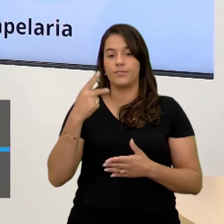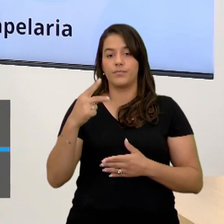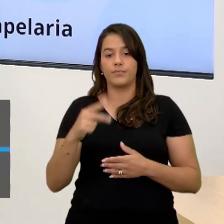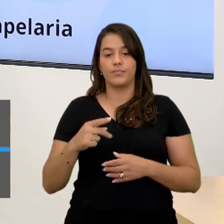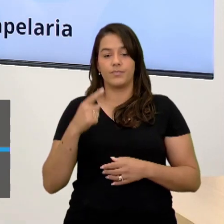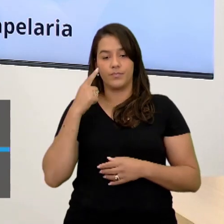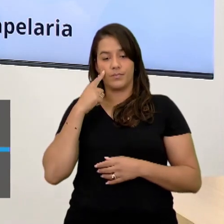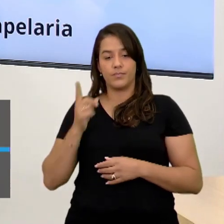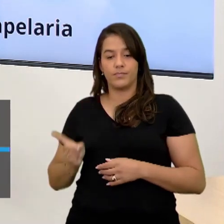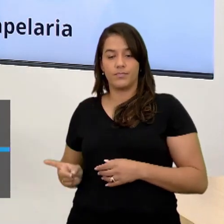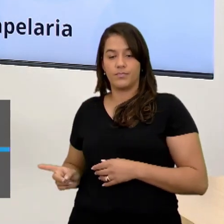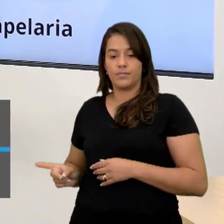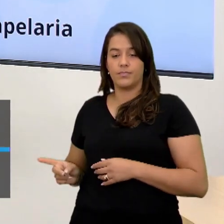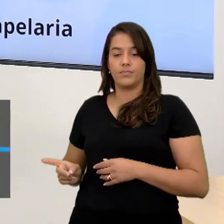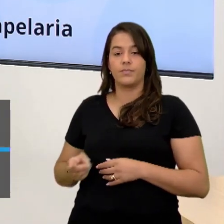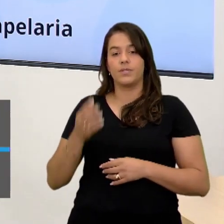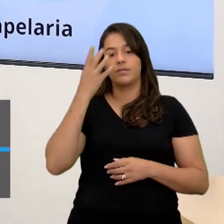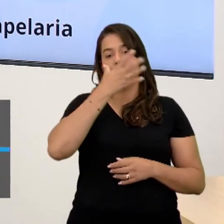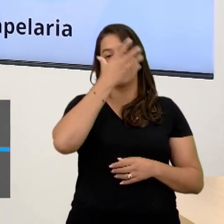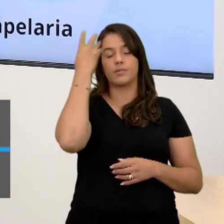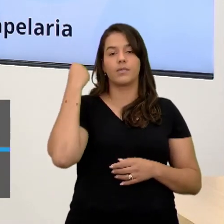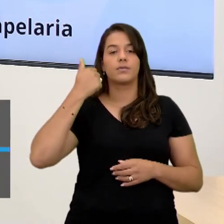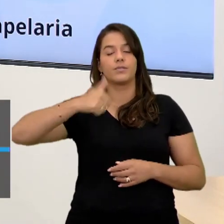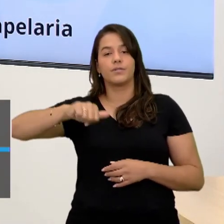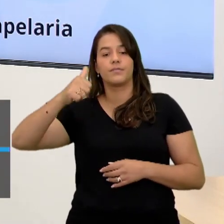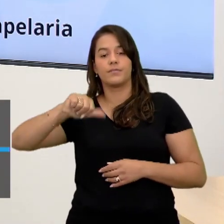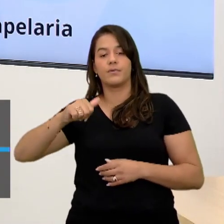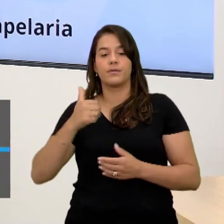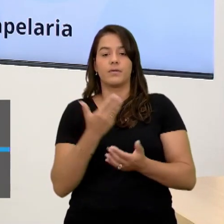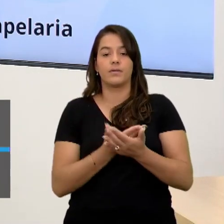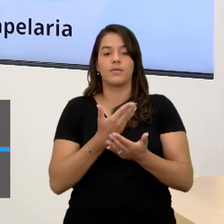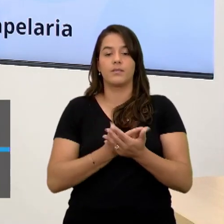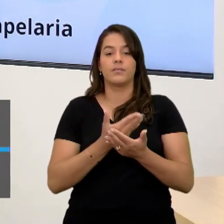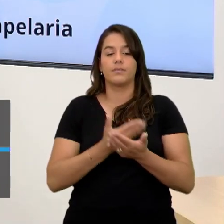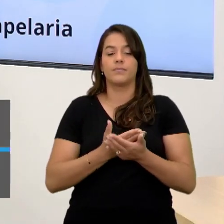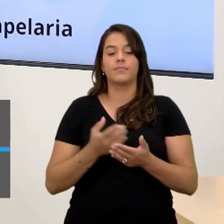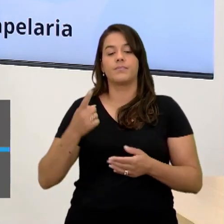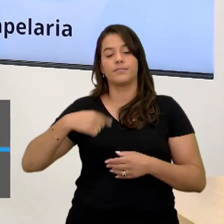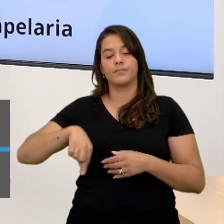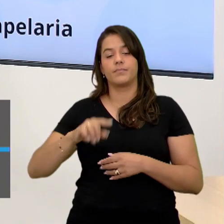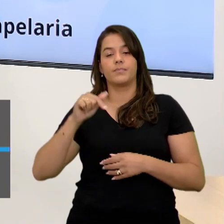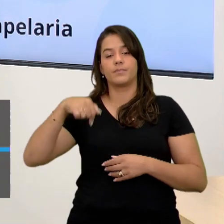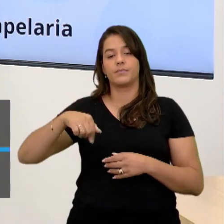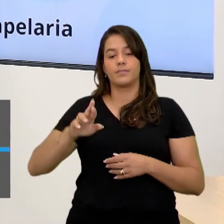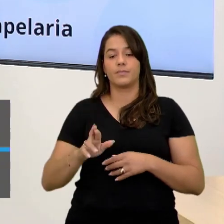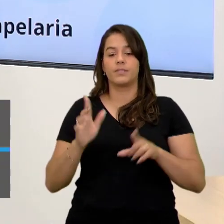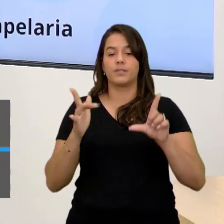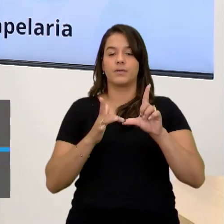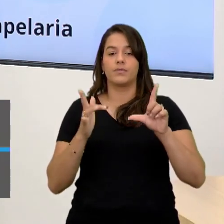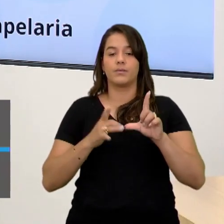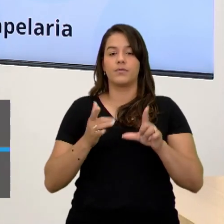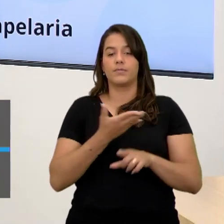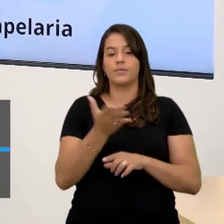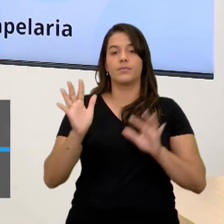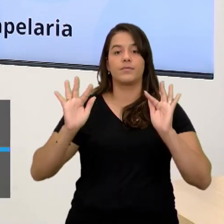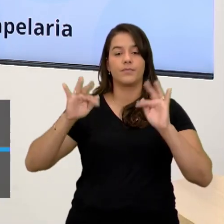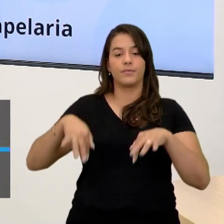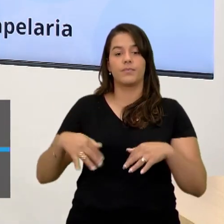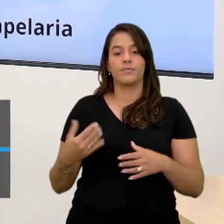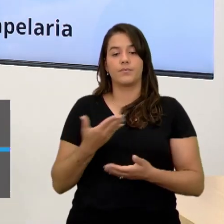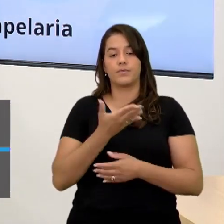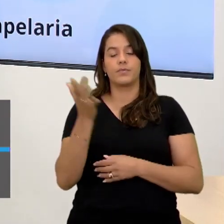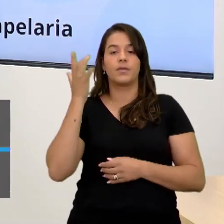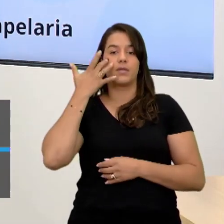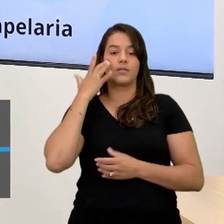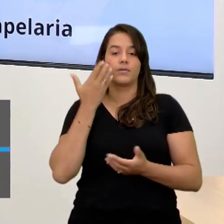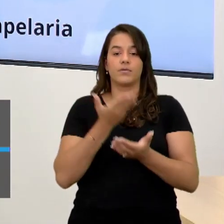apareceu aqui, olha só. Não esqueça de avaliar ao final. Esta aula está aqui, olha. Tem o QR Code, tem o link para você ao final dizer o que você achou, o que